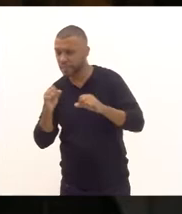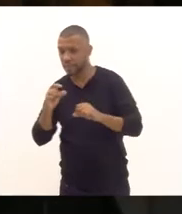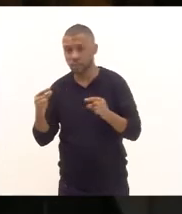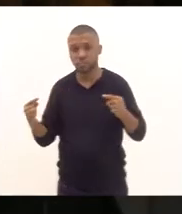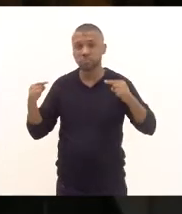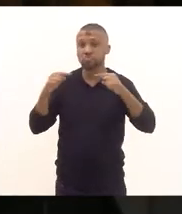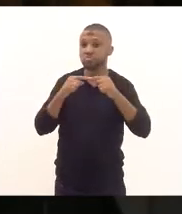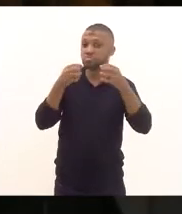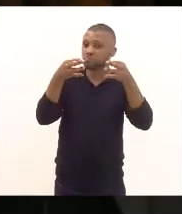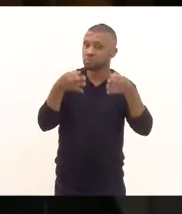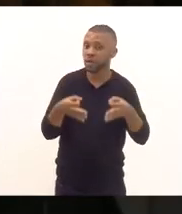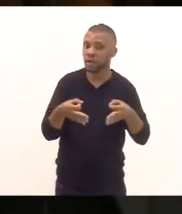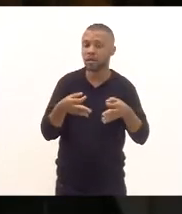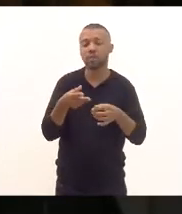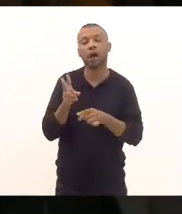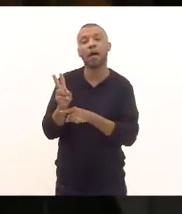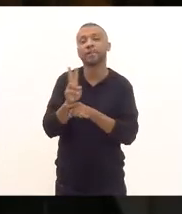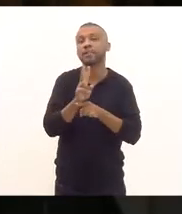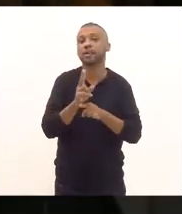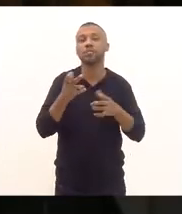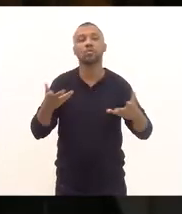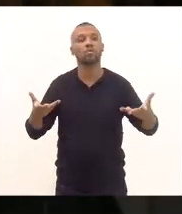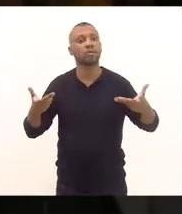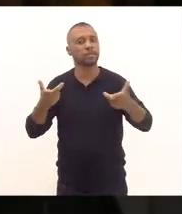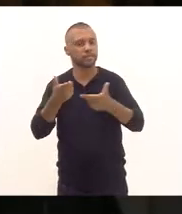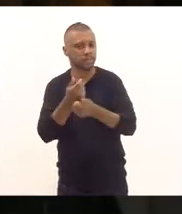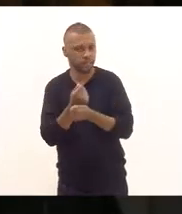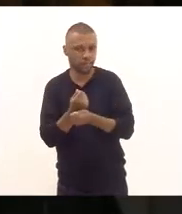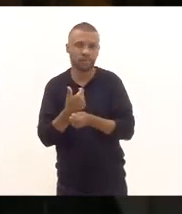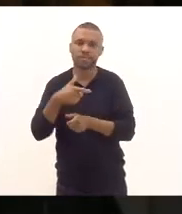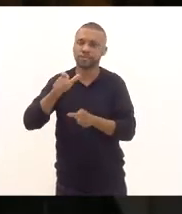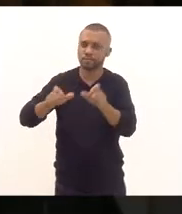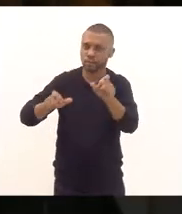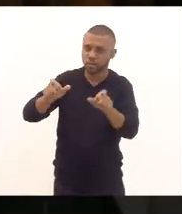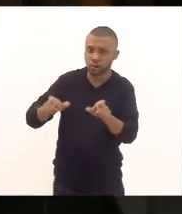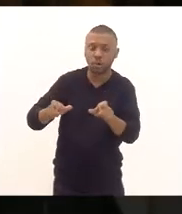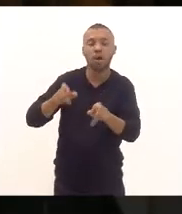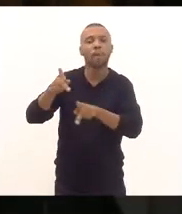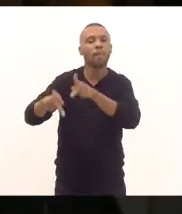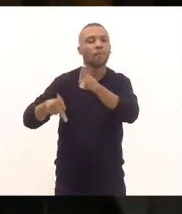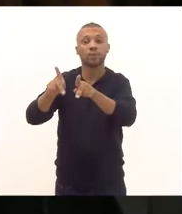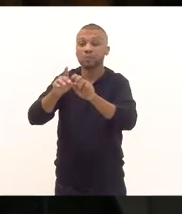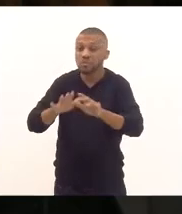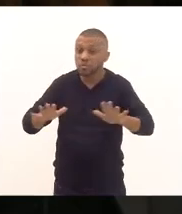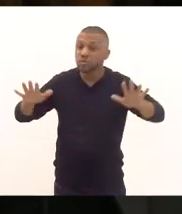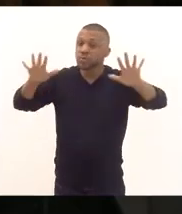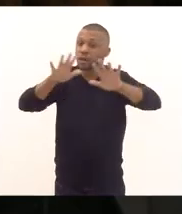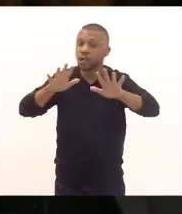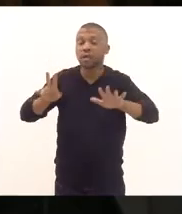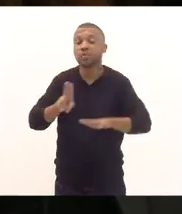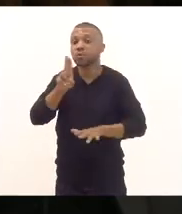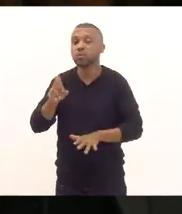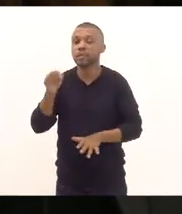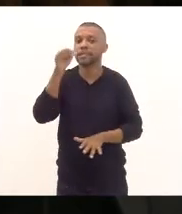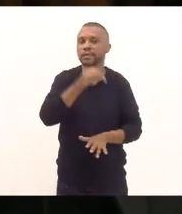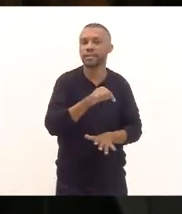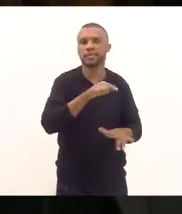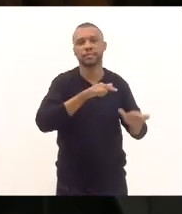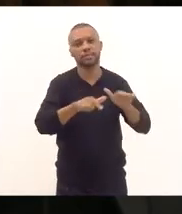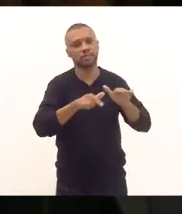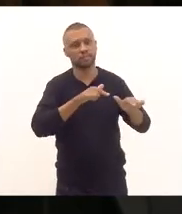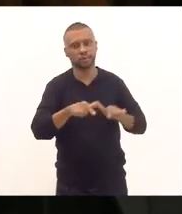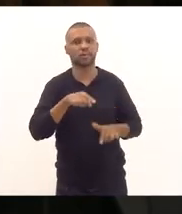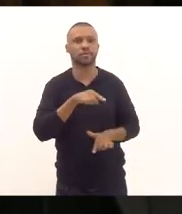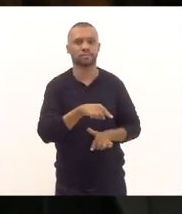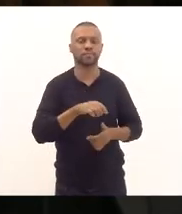realmente atendendo com qualidade e a população que usa deste serviço